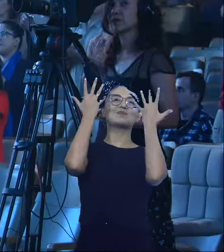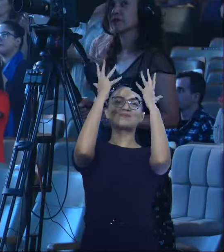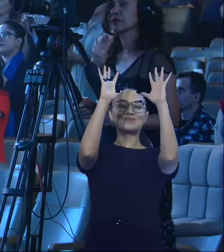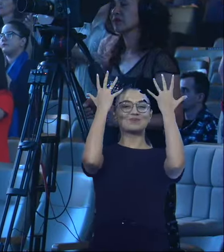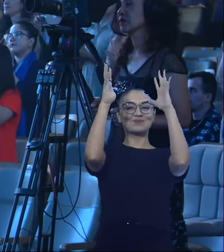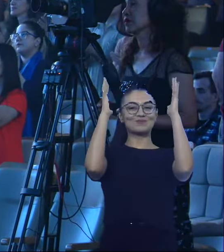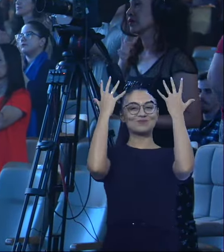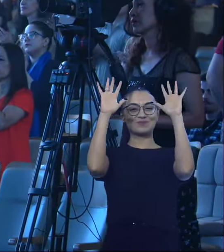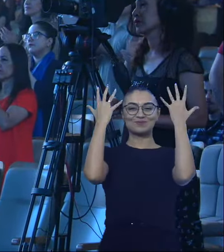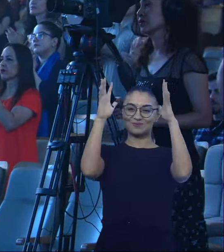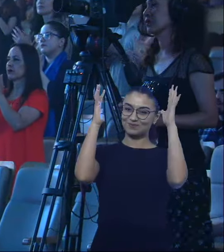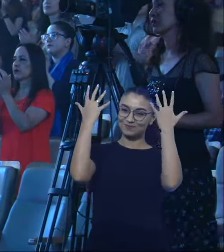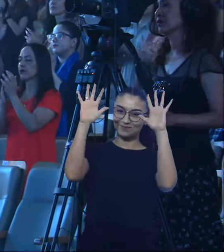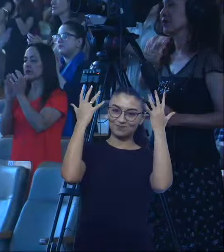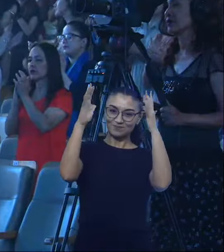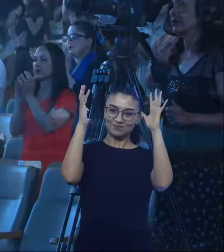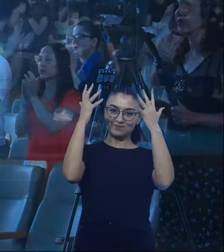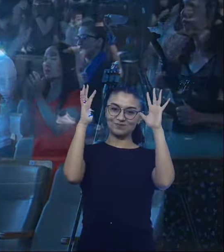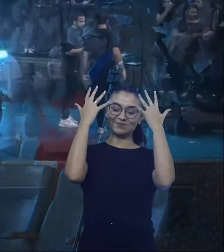lugar.